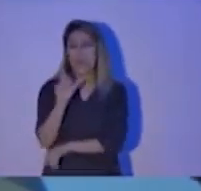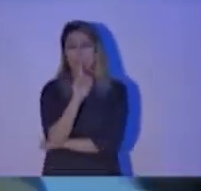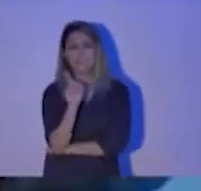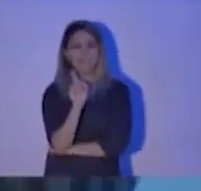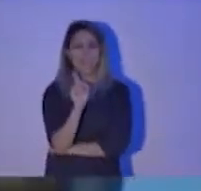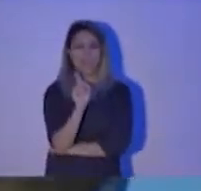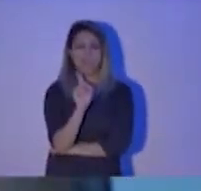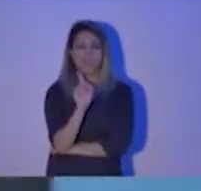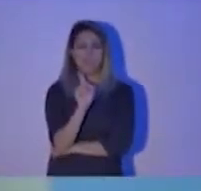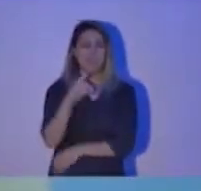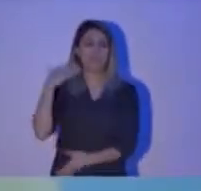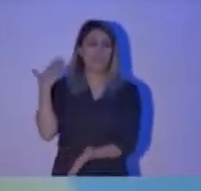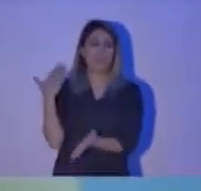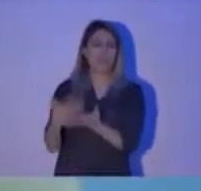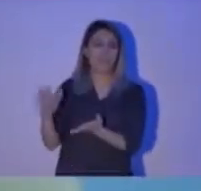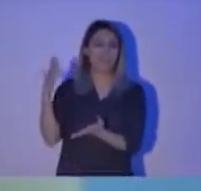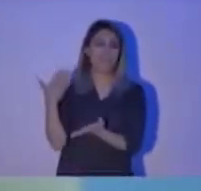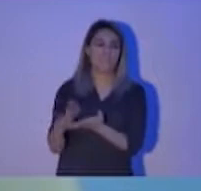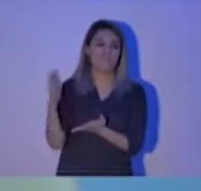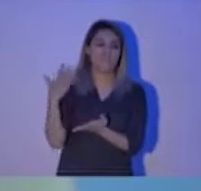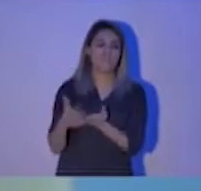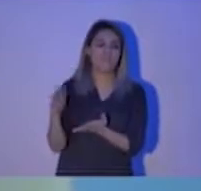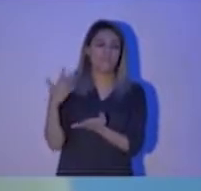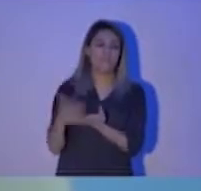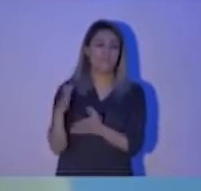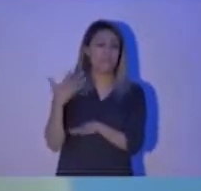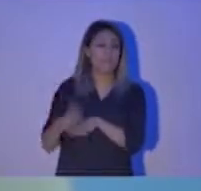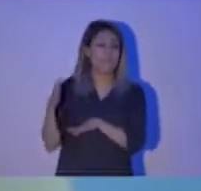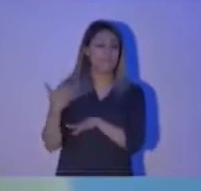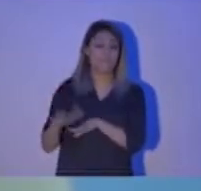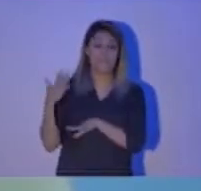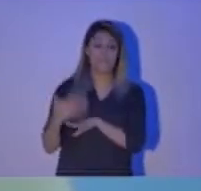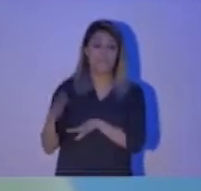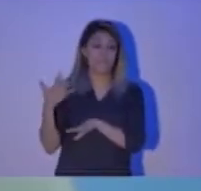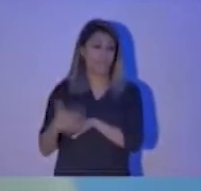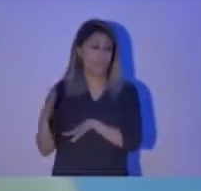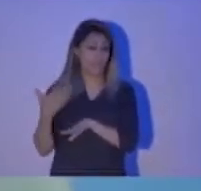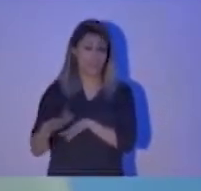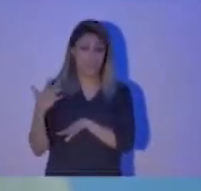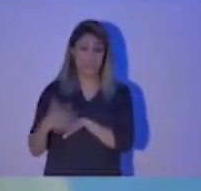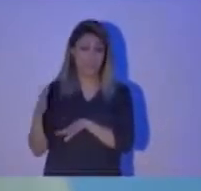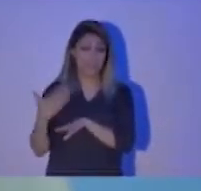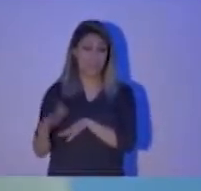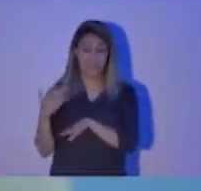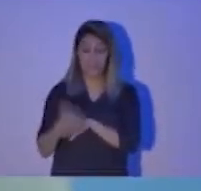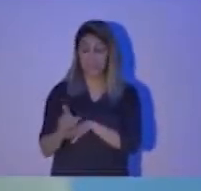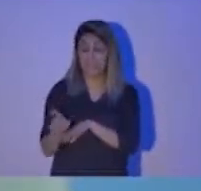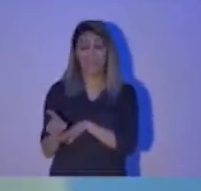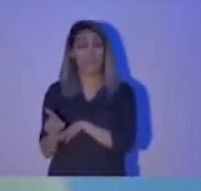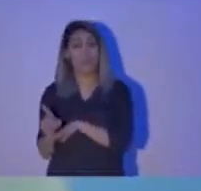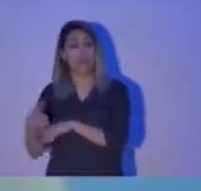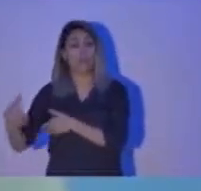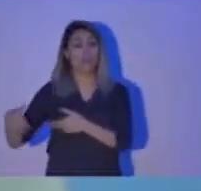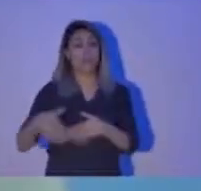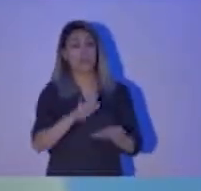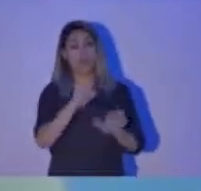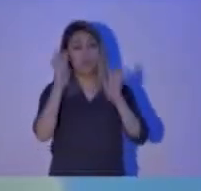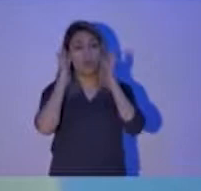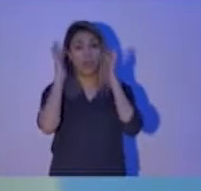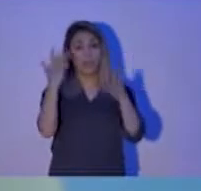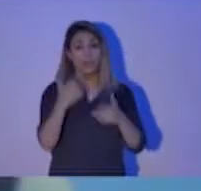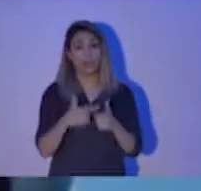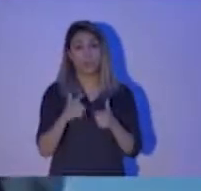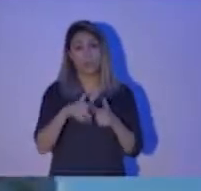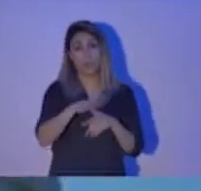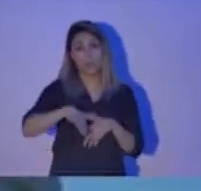mão do município. Falou de creche, tanto é que o elementar, né, Jânio, que é o acesso, a gente conseguiu dar esse passo no acesso. Se você